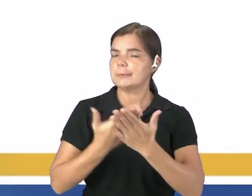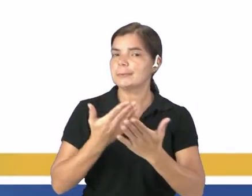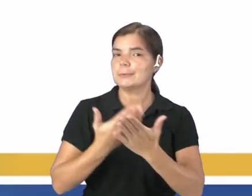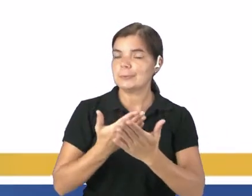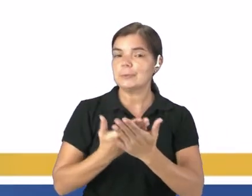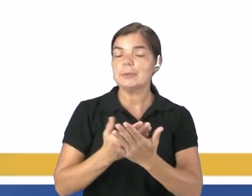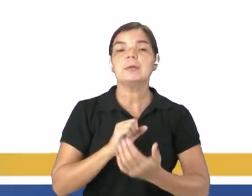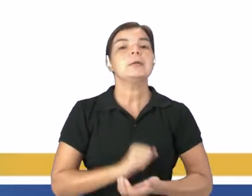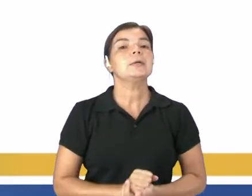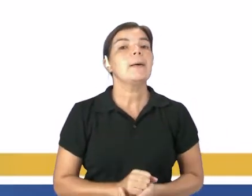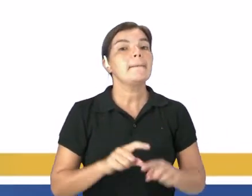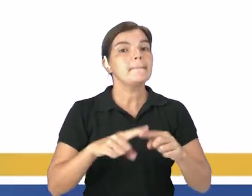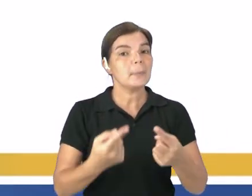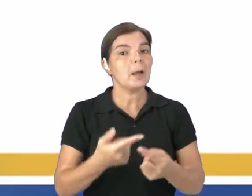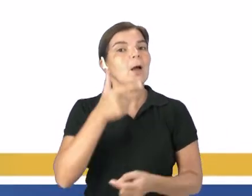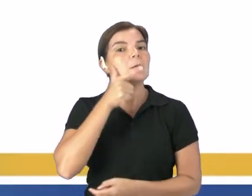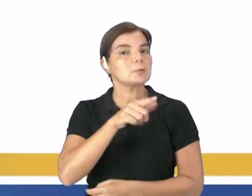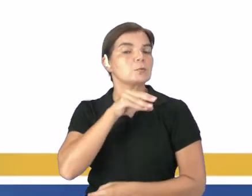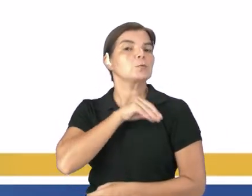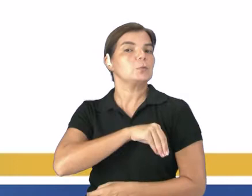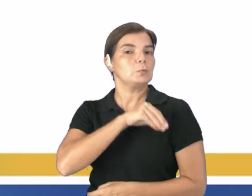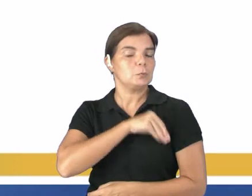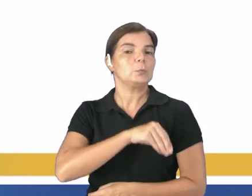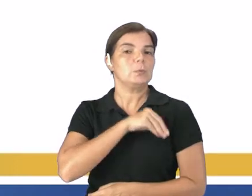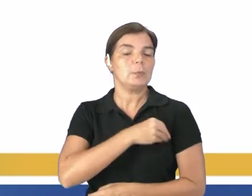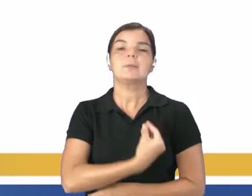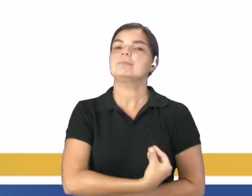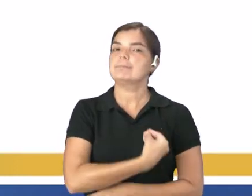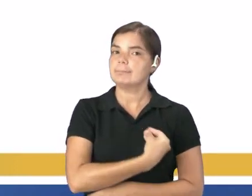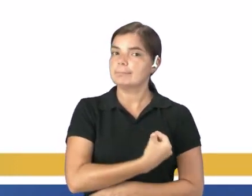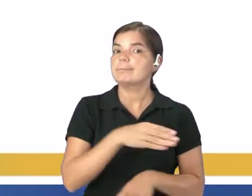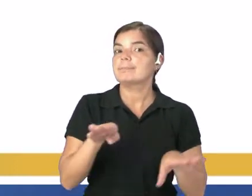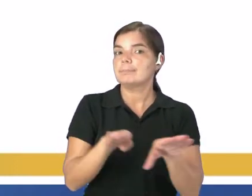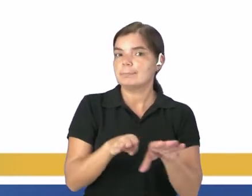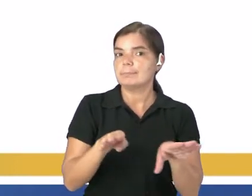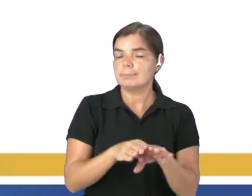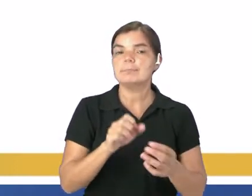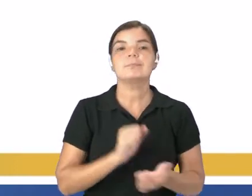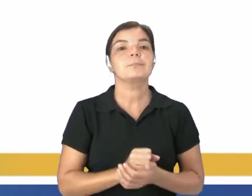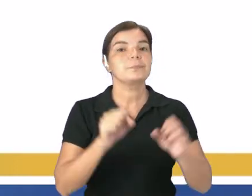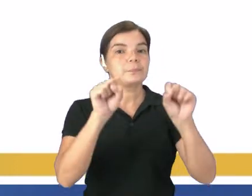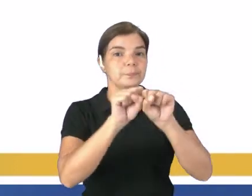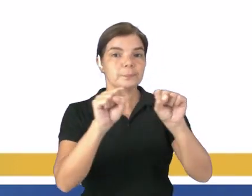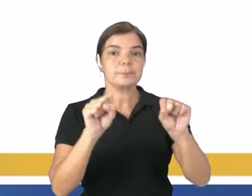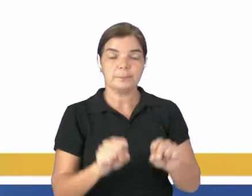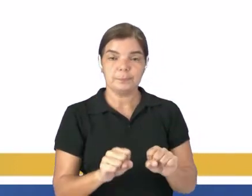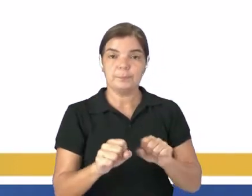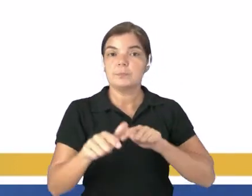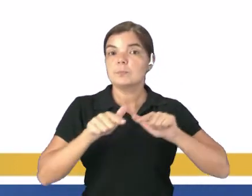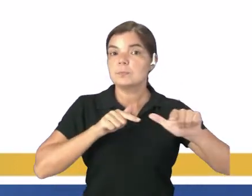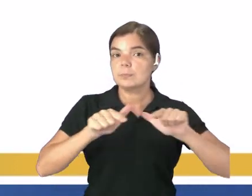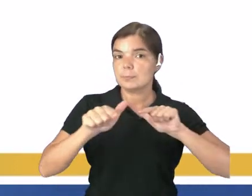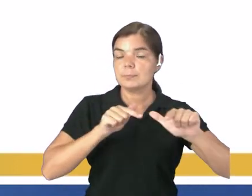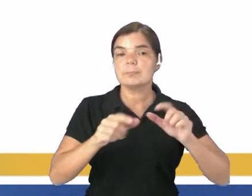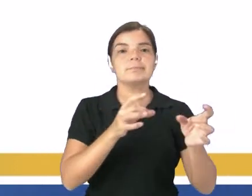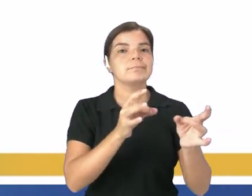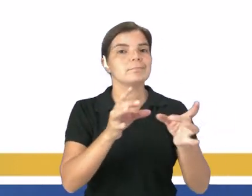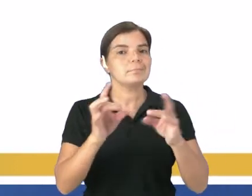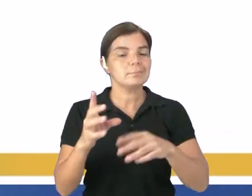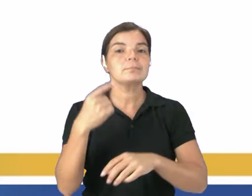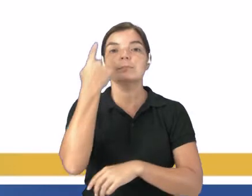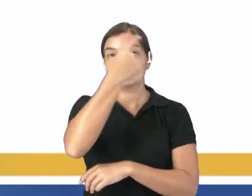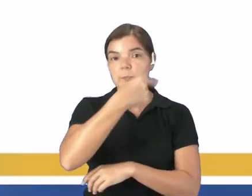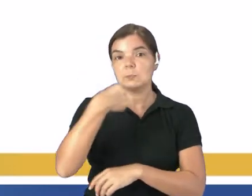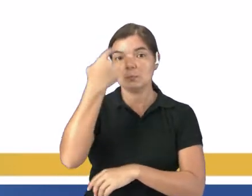discussão, para ganhar um saláriozinho para sobreviver também. Então, nesse sistema, o trabalhador ele vai vender as suas horas,